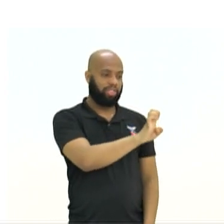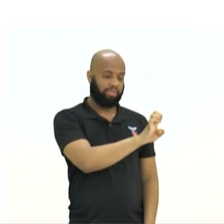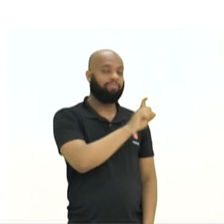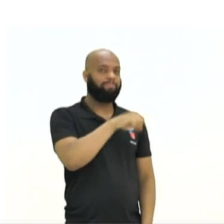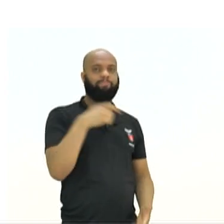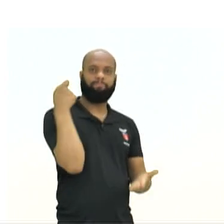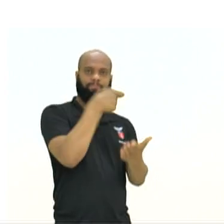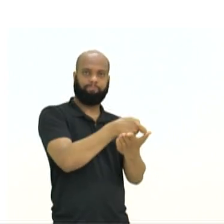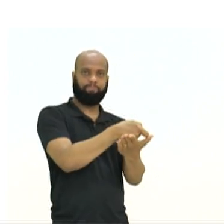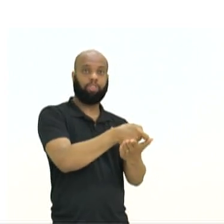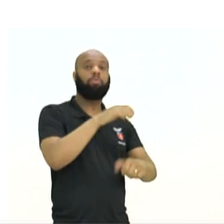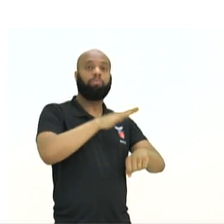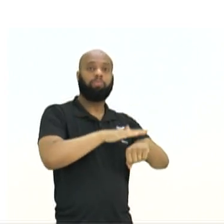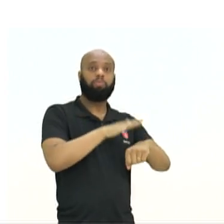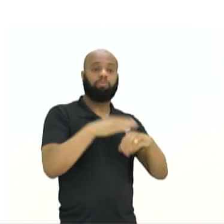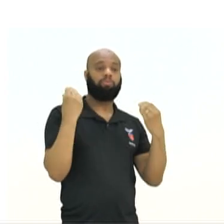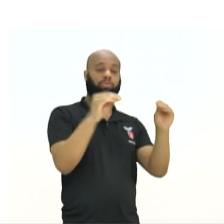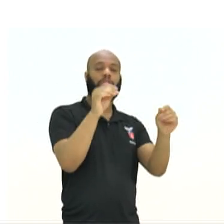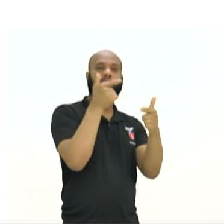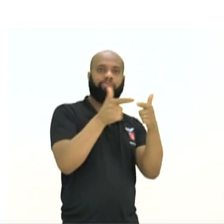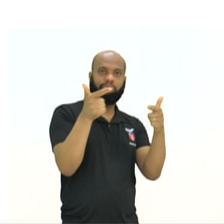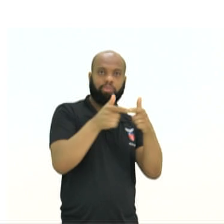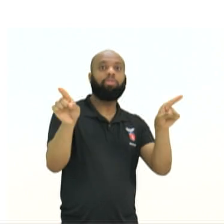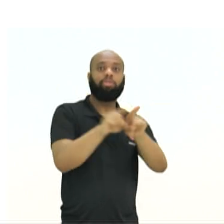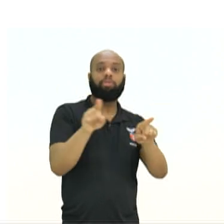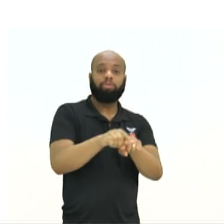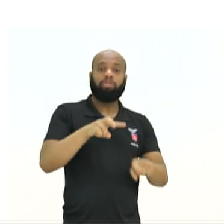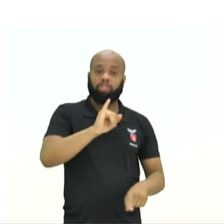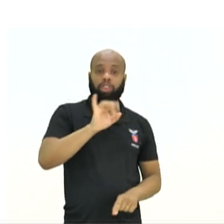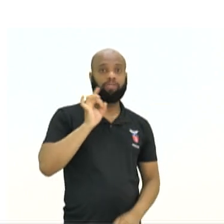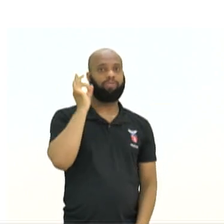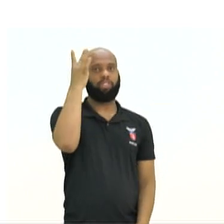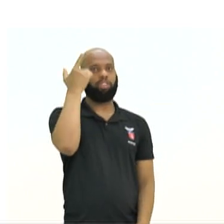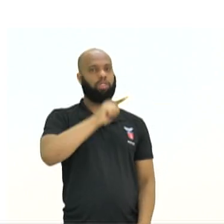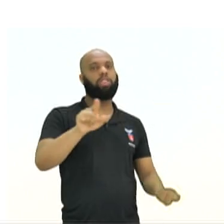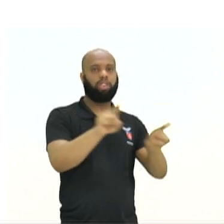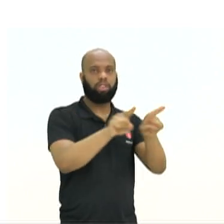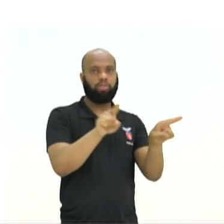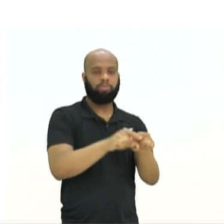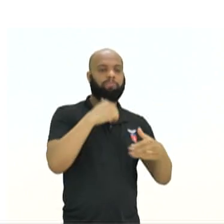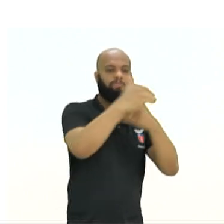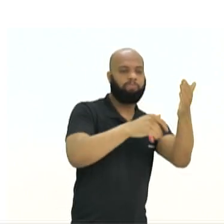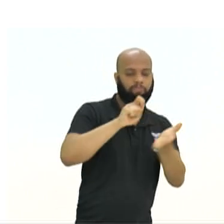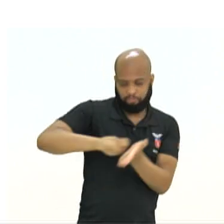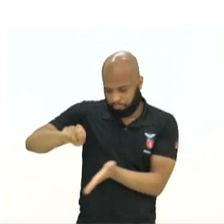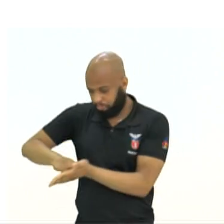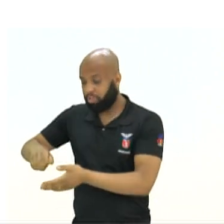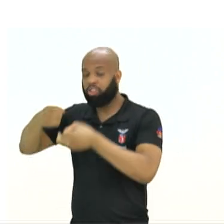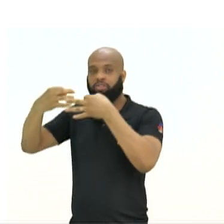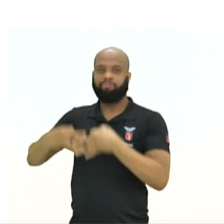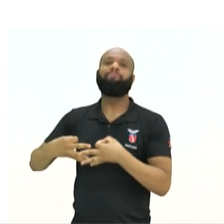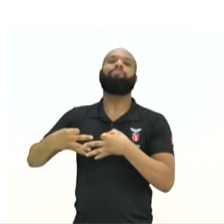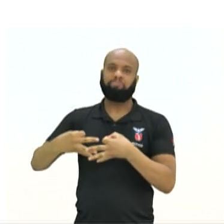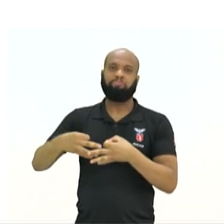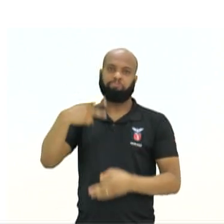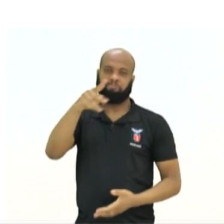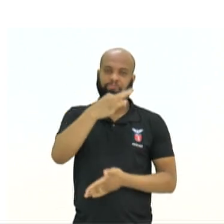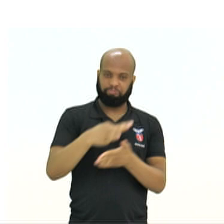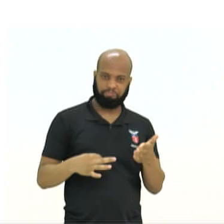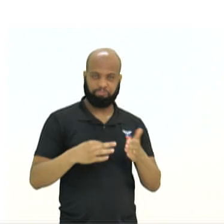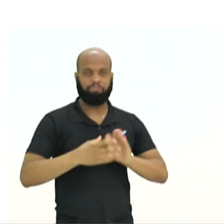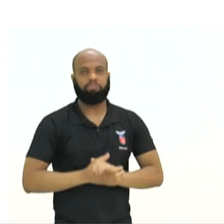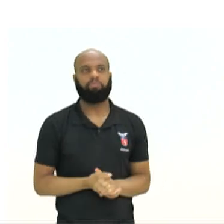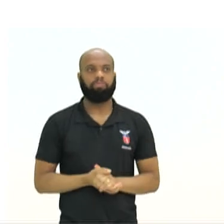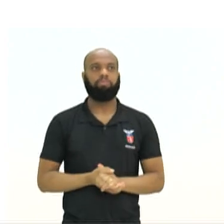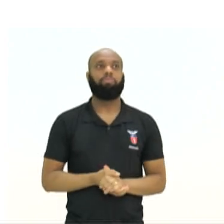obrigatório. Quando você coloca um problema também, isso vai te facilitar para que você desenvolva de forma adequada o teu texto,